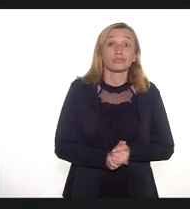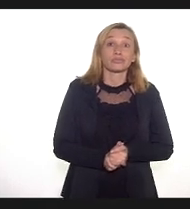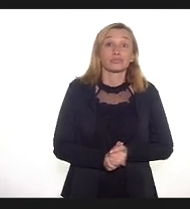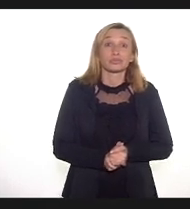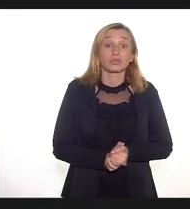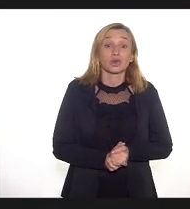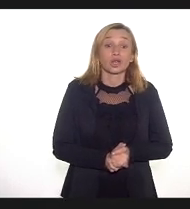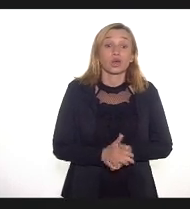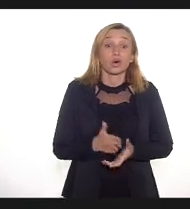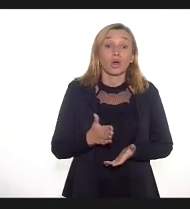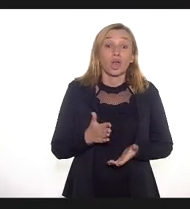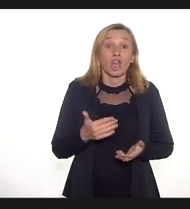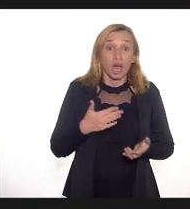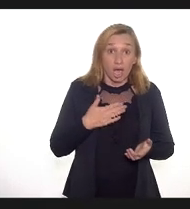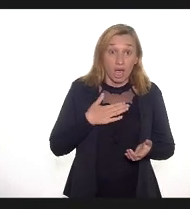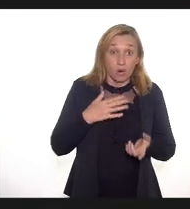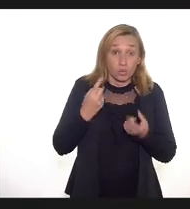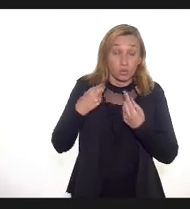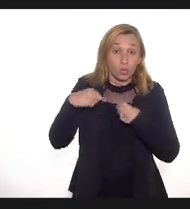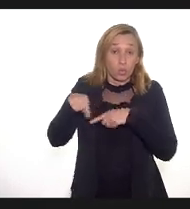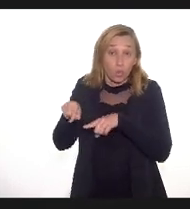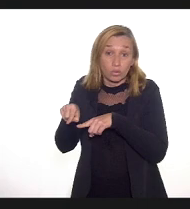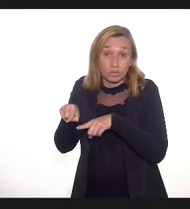O meu combate, deputado,